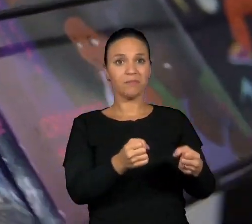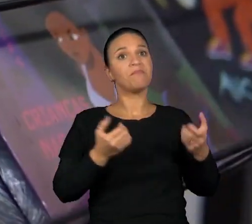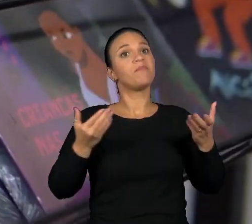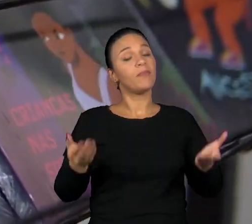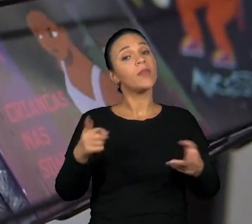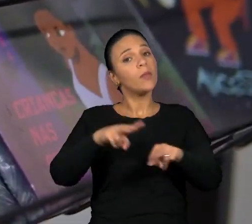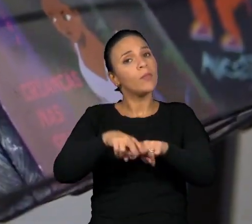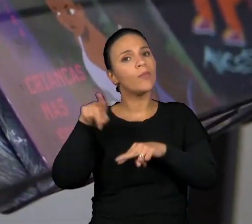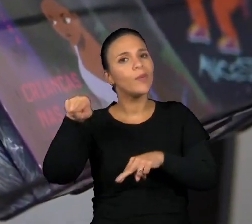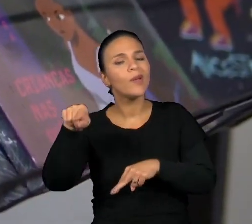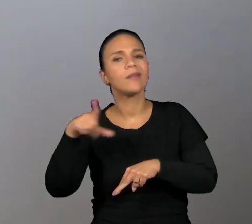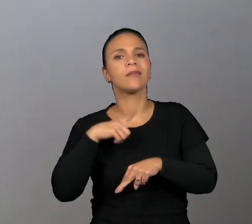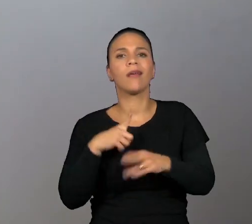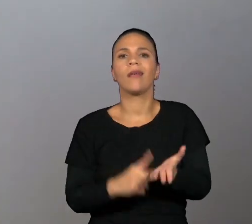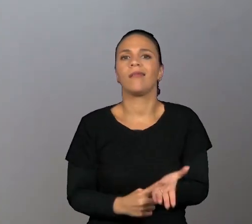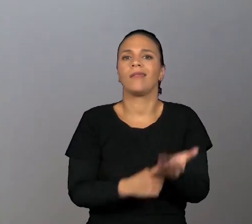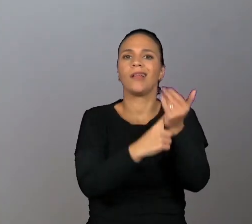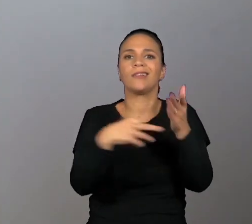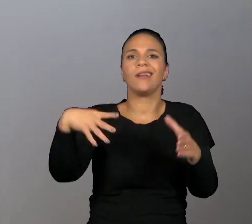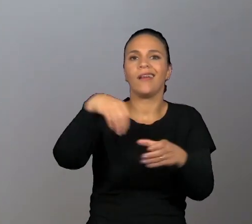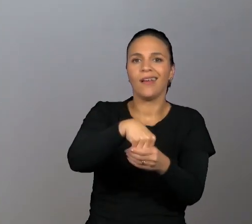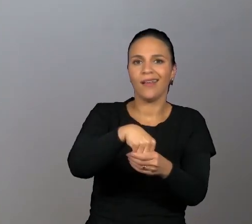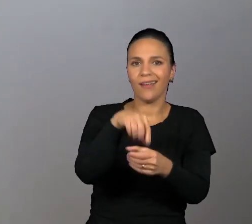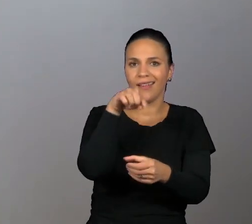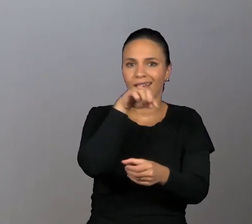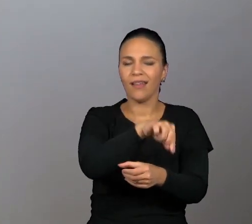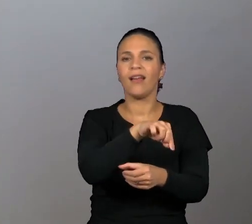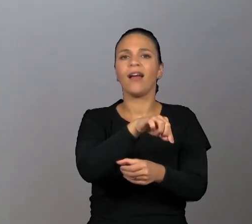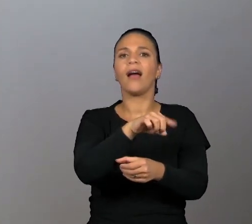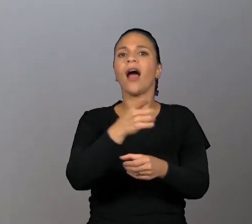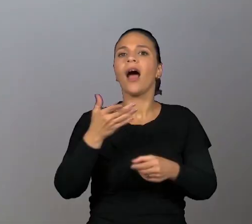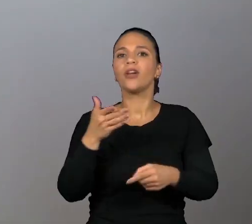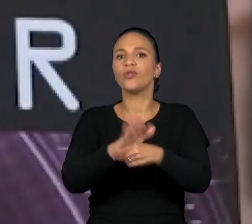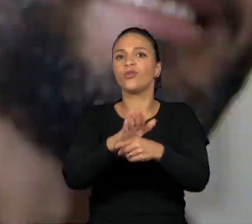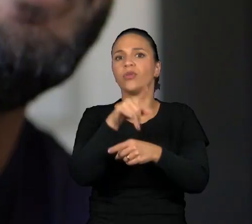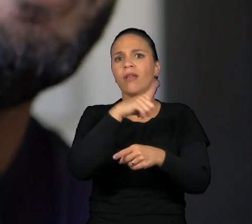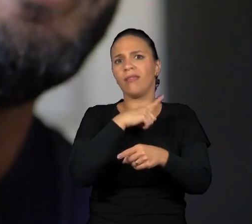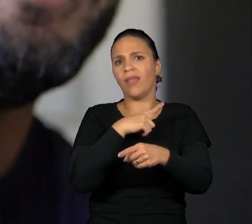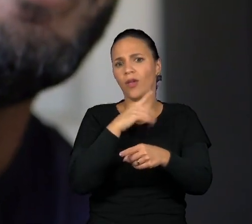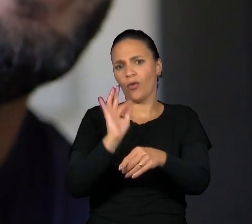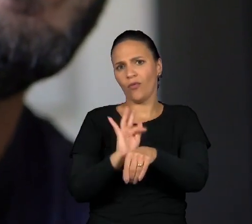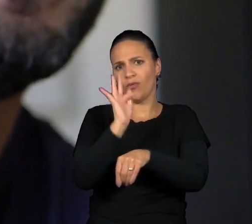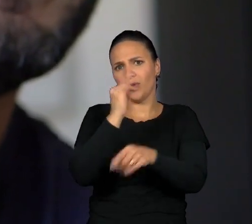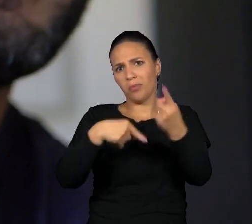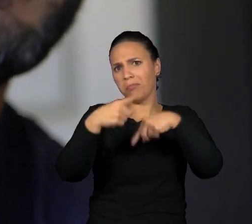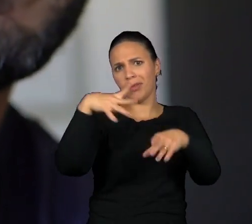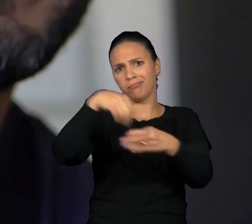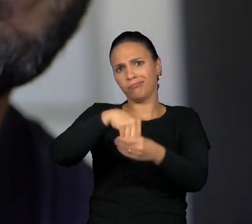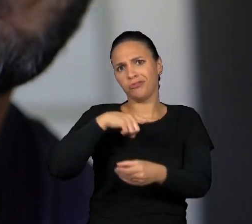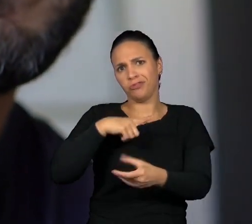da tecnologia também, porque as tecnologias é algo que vai pautar o futuro.